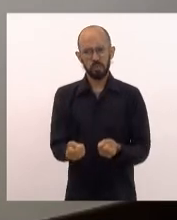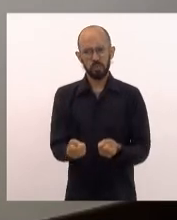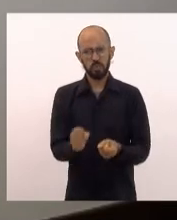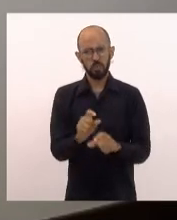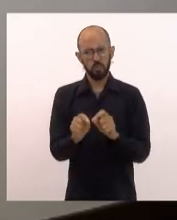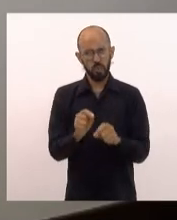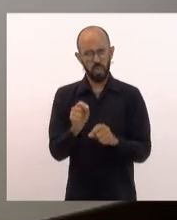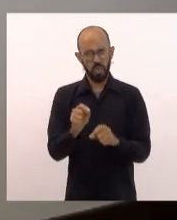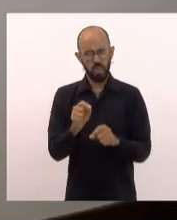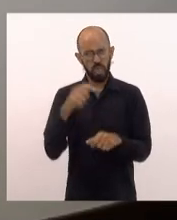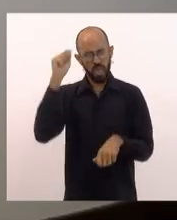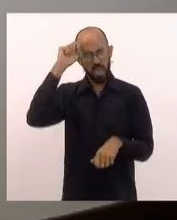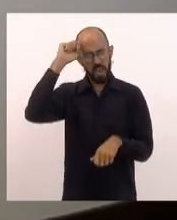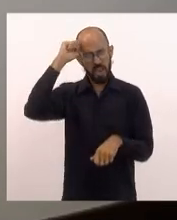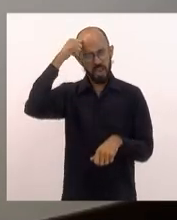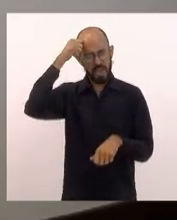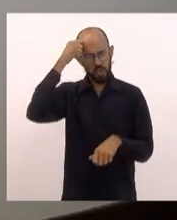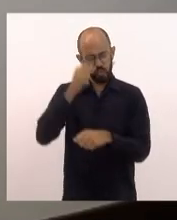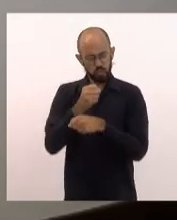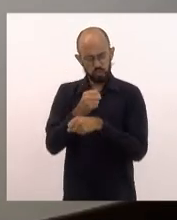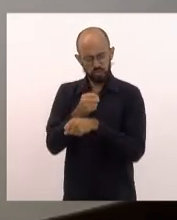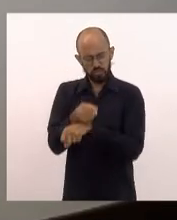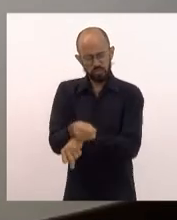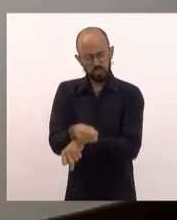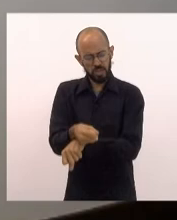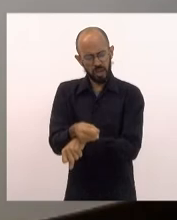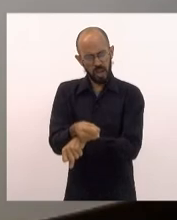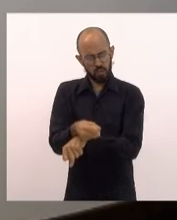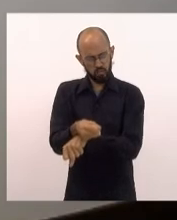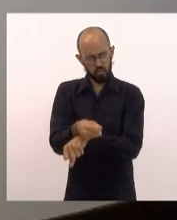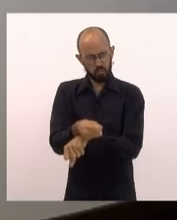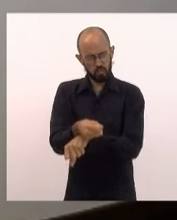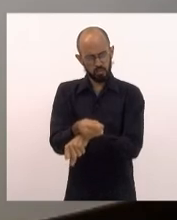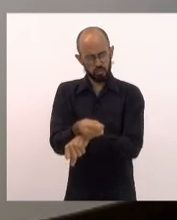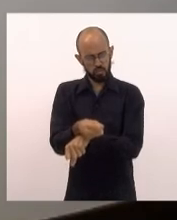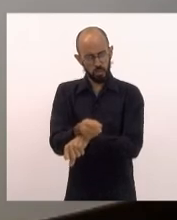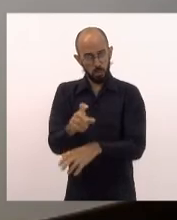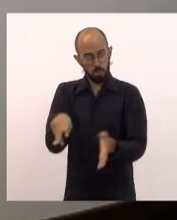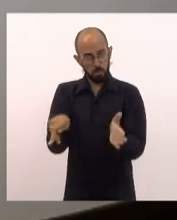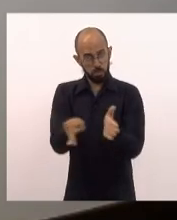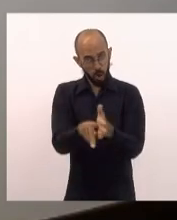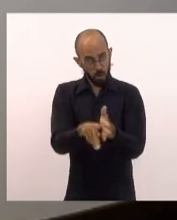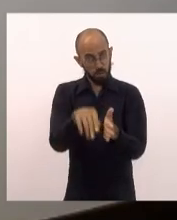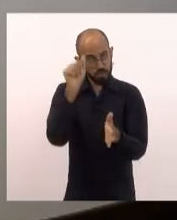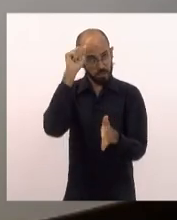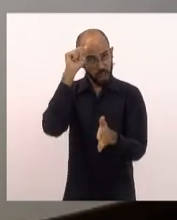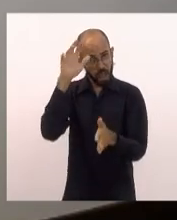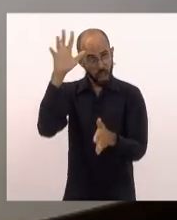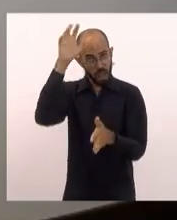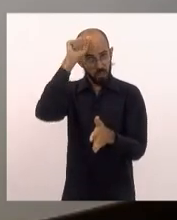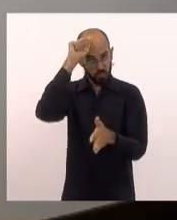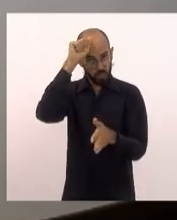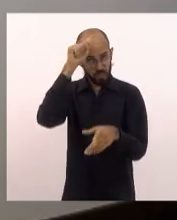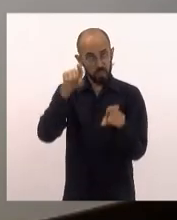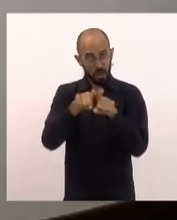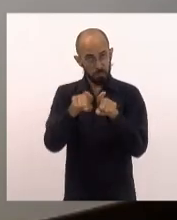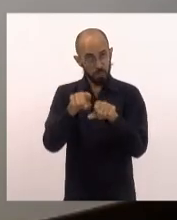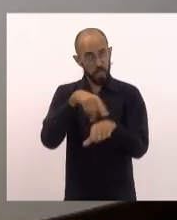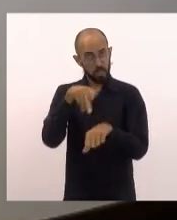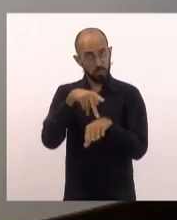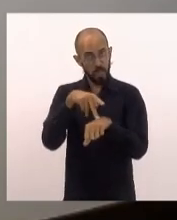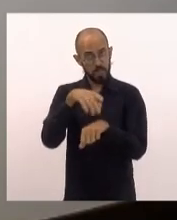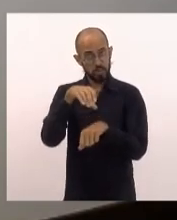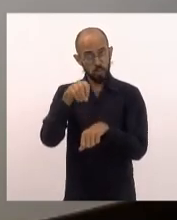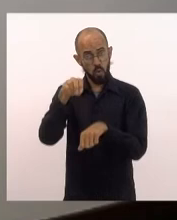negros e negras escravizados vindos de África, inclusive do Congo, né, e que nós estejamos